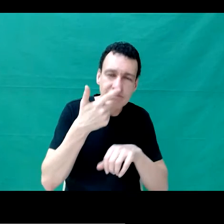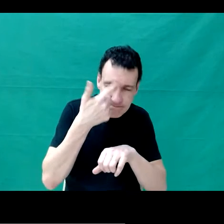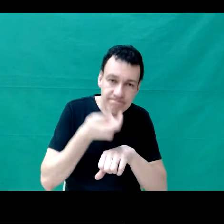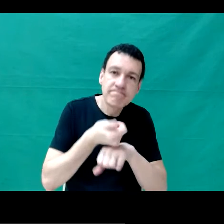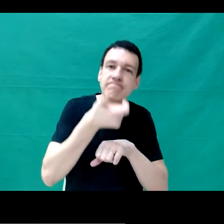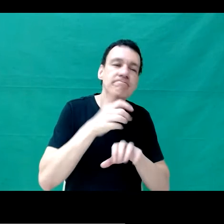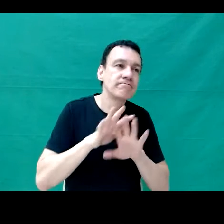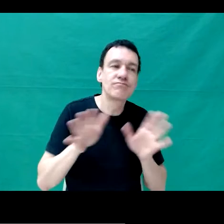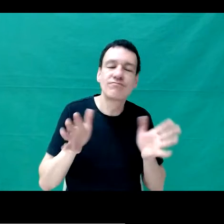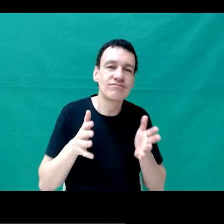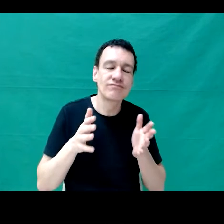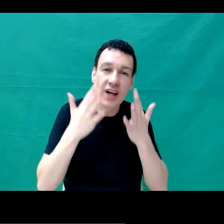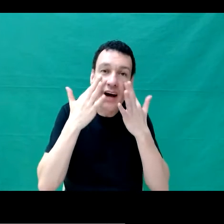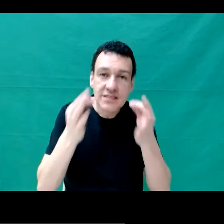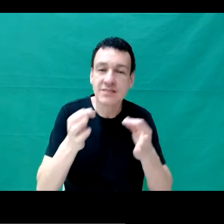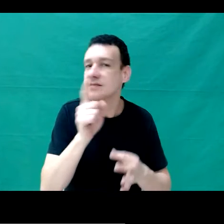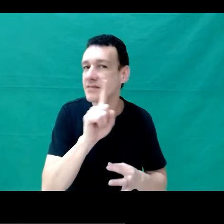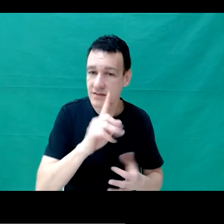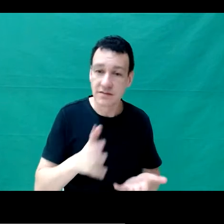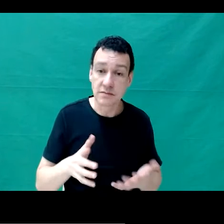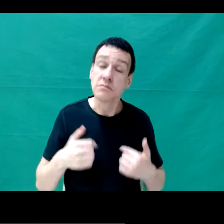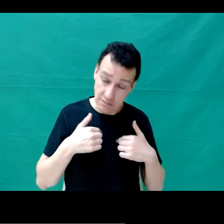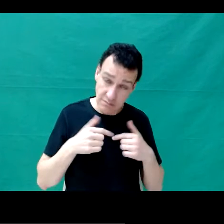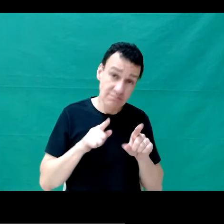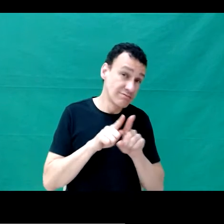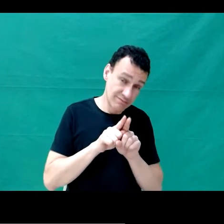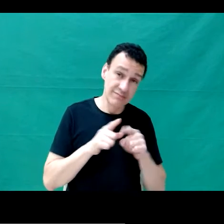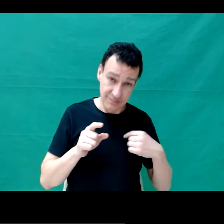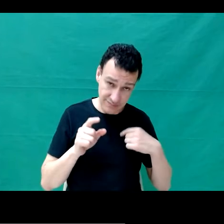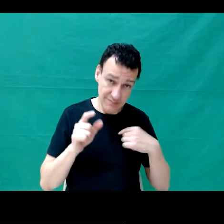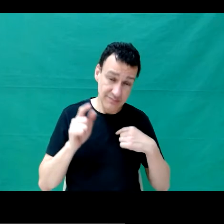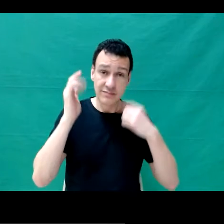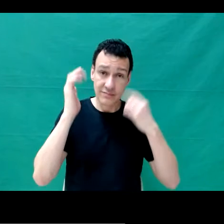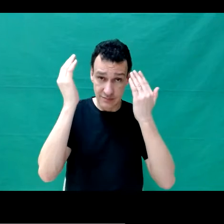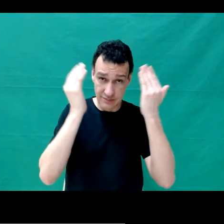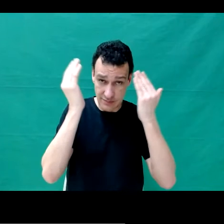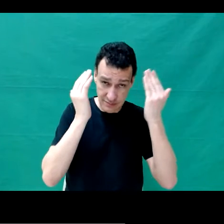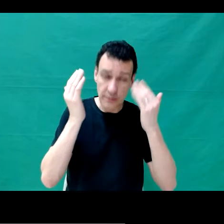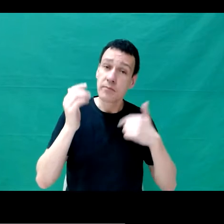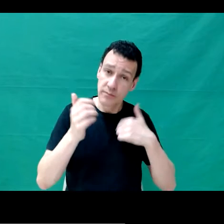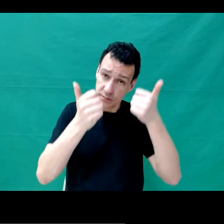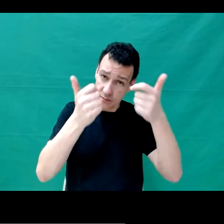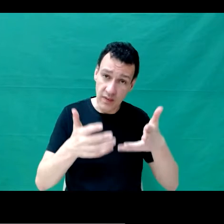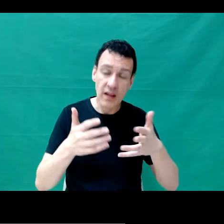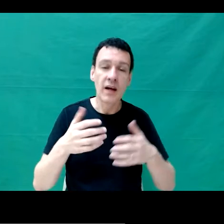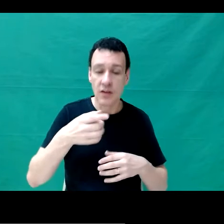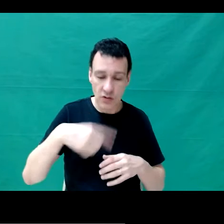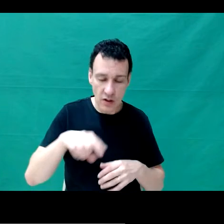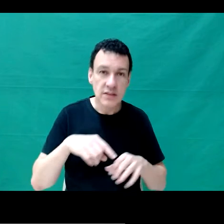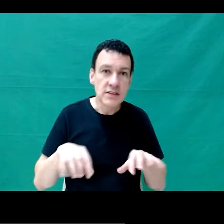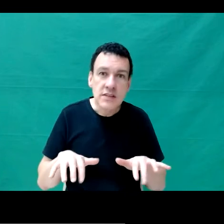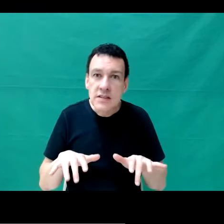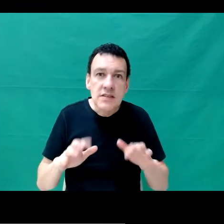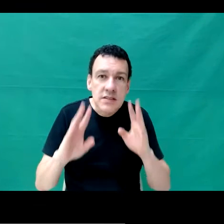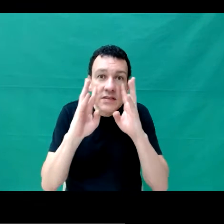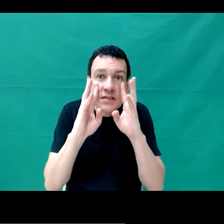de nós seres humanos, né? Até eu, como psicólogo, posso falar que a gente consegue ficar no máximo de 10 a 15 minutos focado em